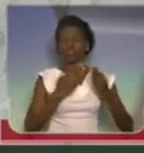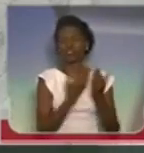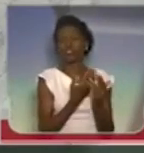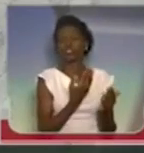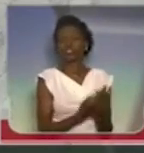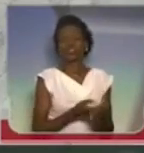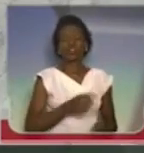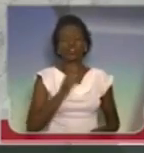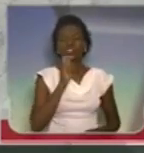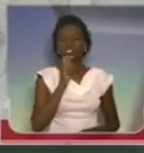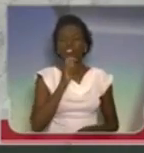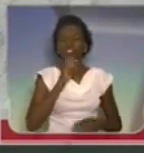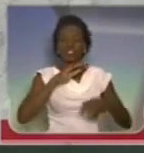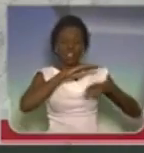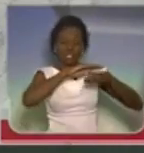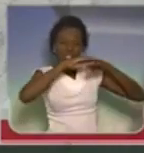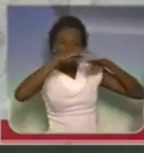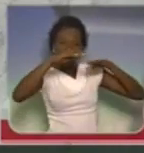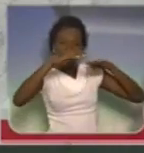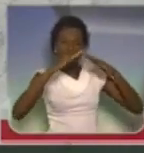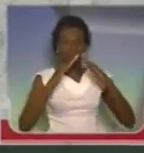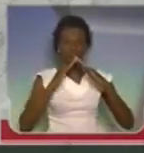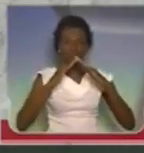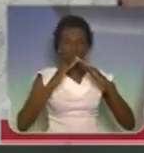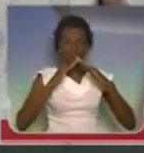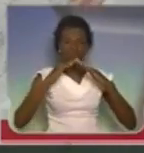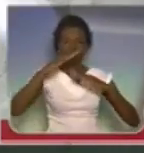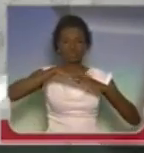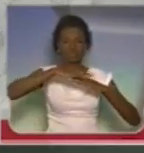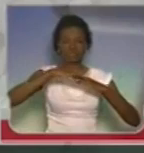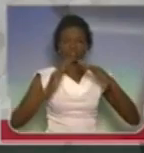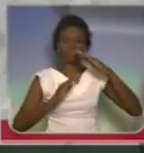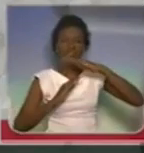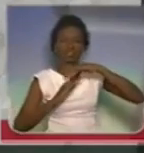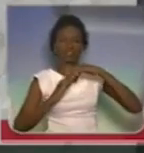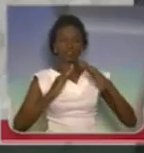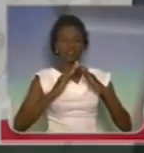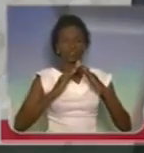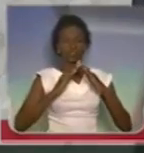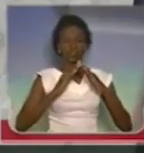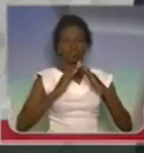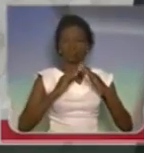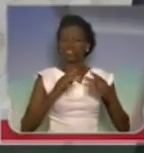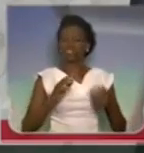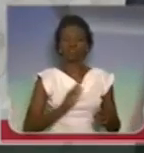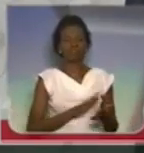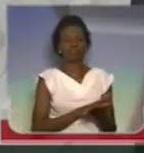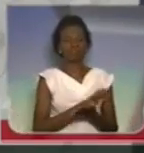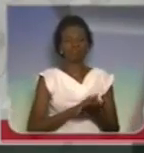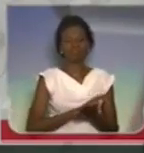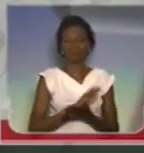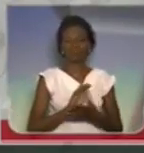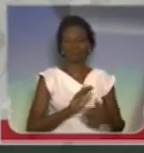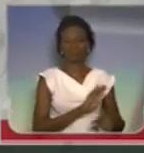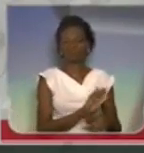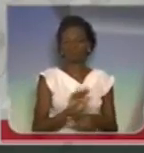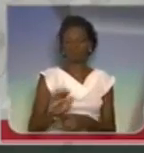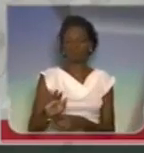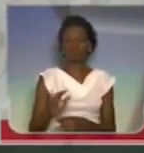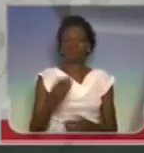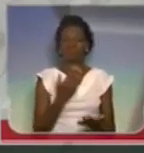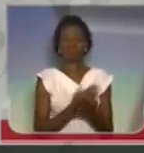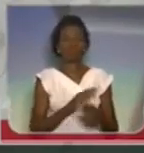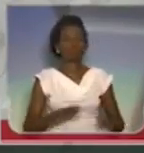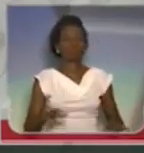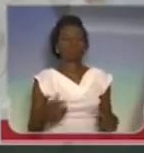eh coberturas dessas quadras e nemuma medida é tomada para resolver essa situação Nenhuma medida